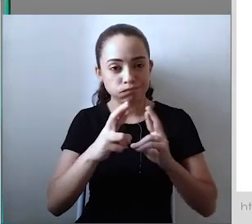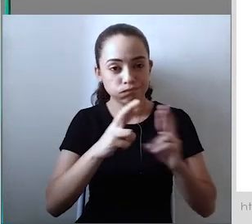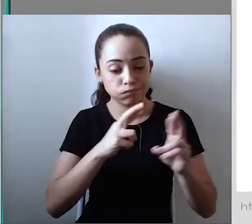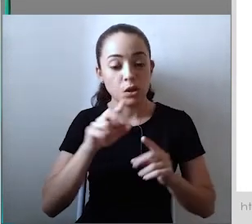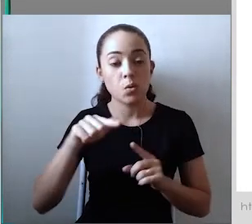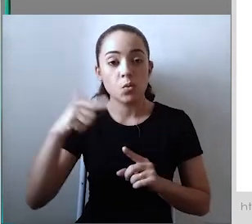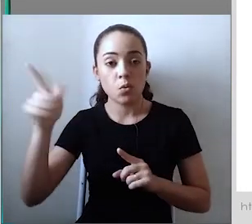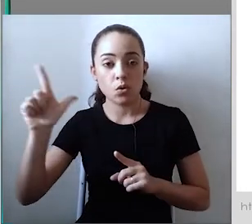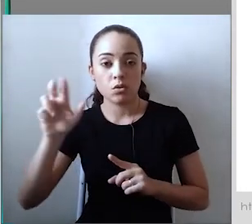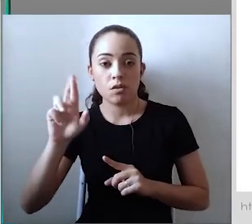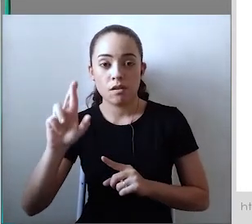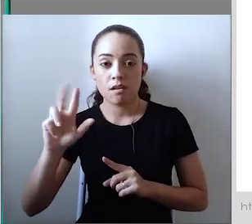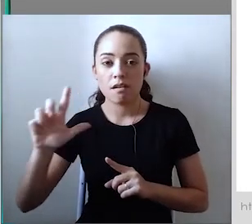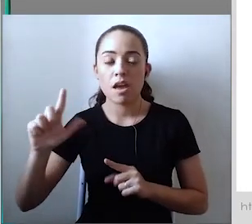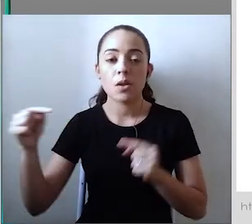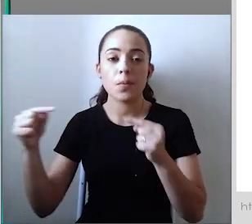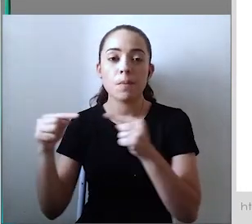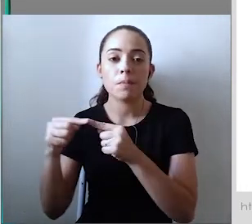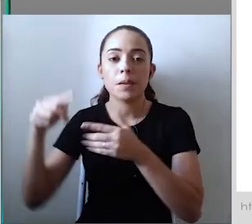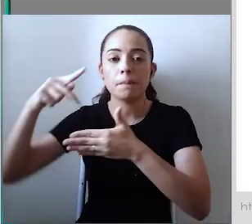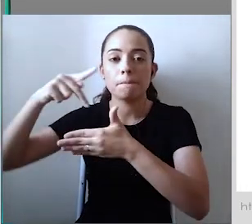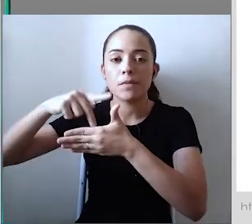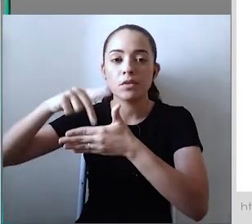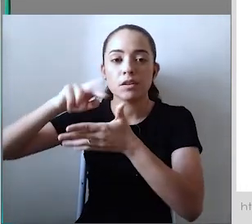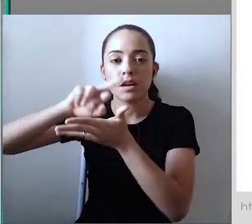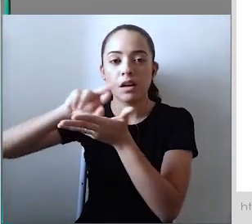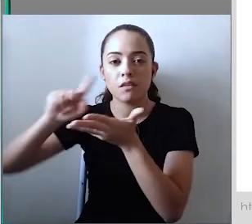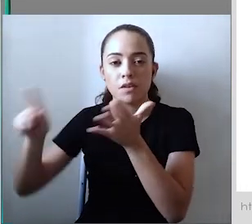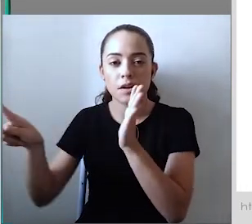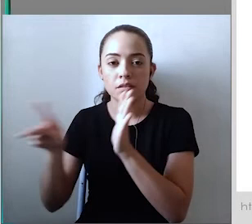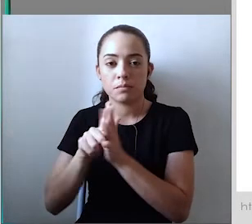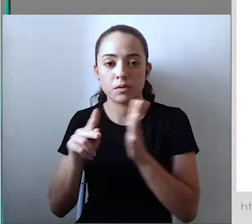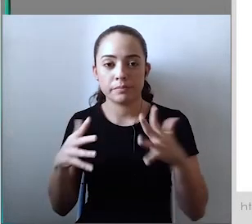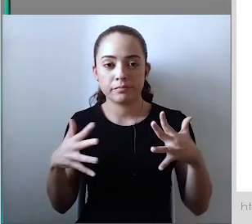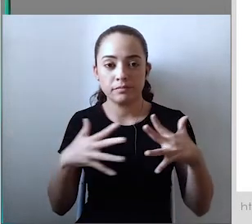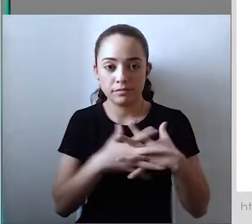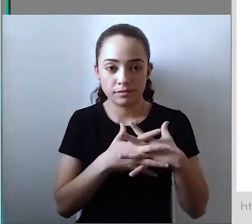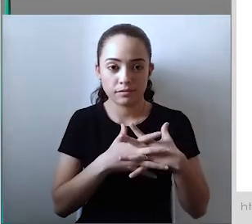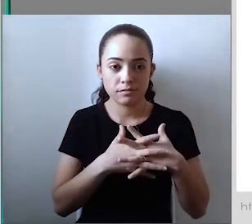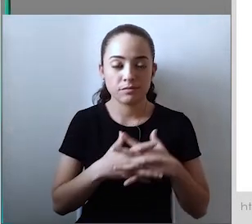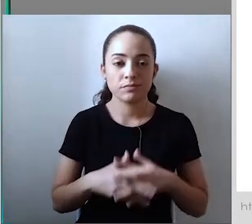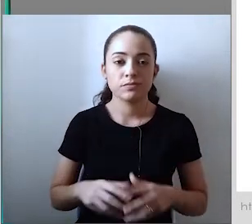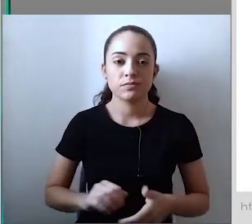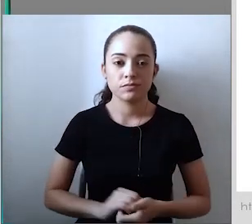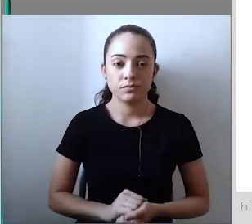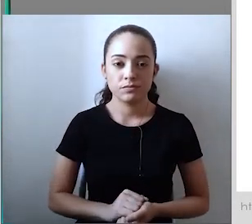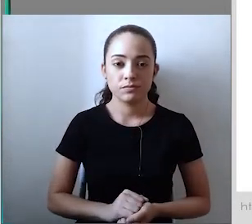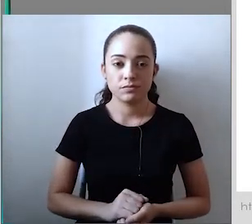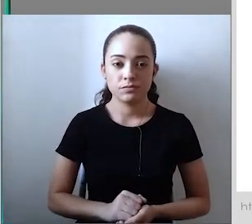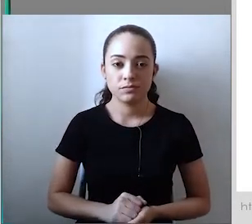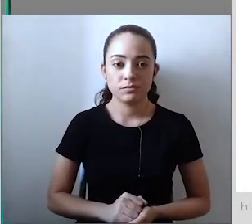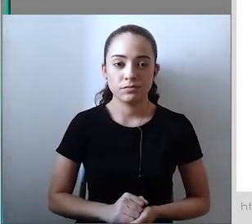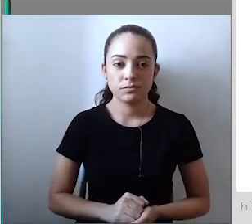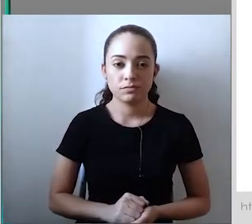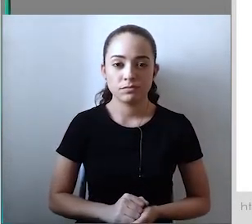que o componente lâmina reticular associa-se às proteínas do tecido conjuntivo.